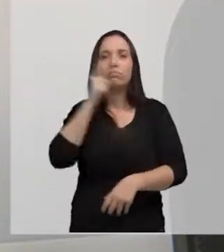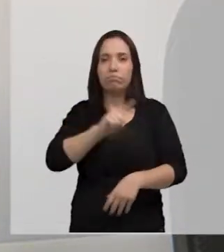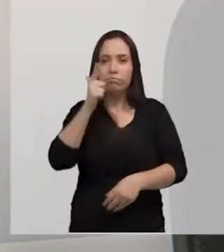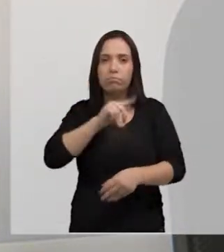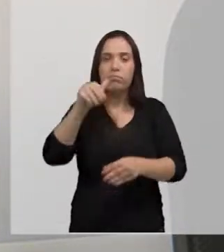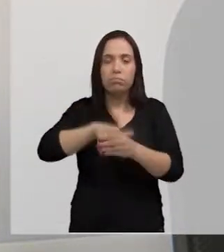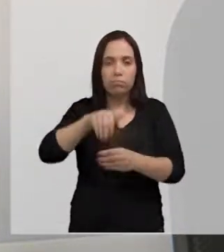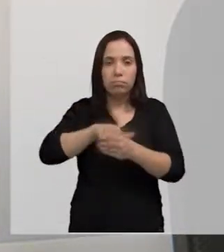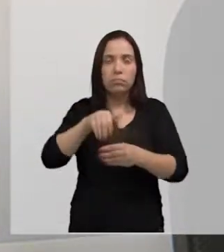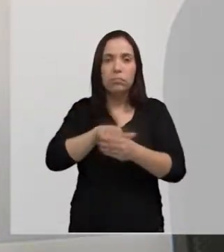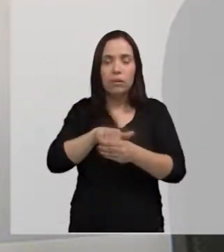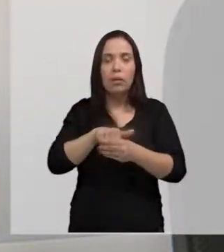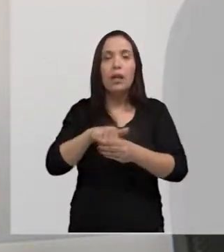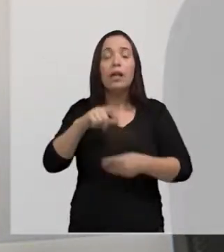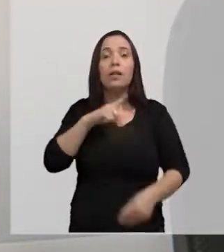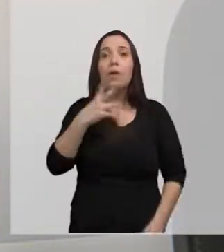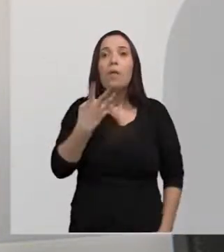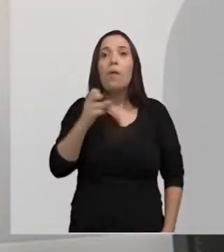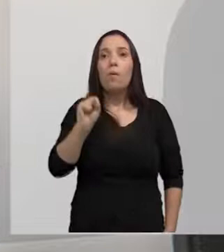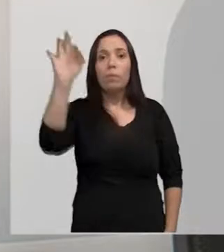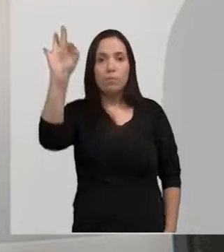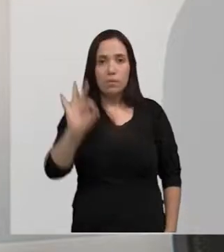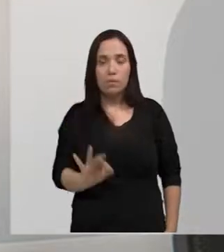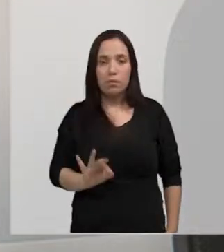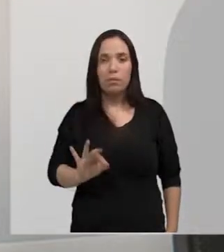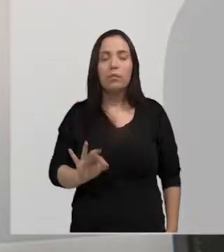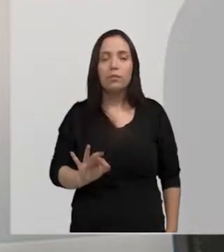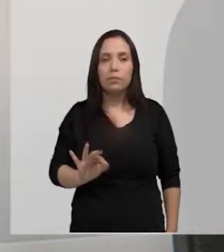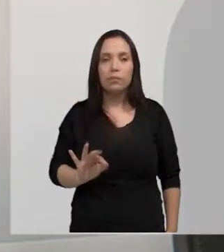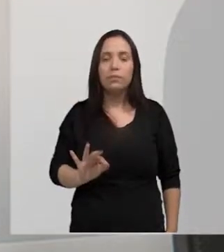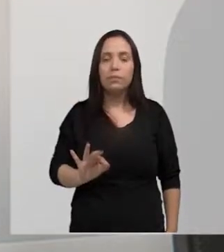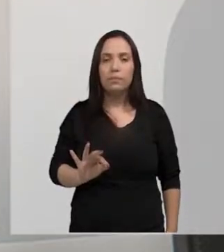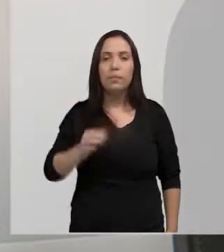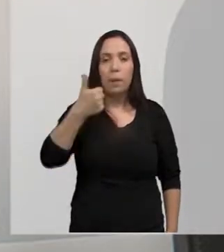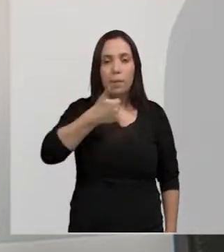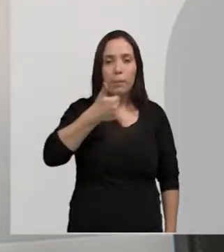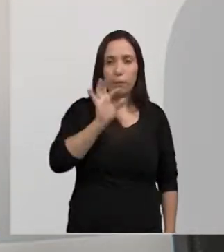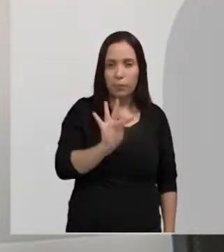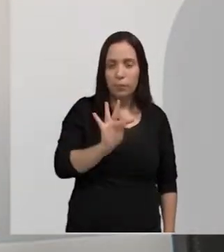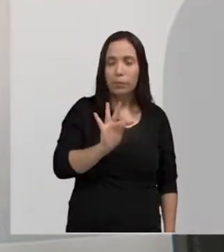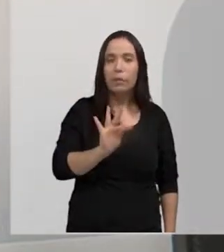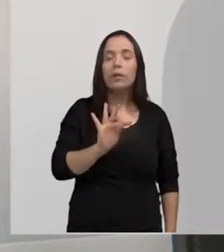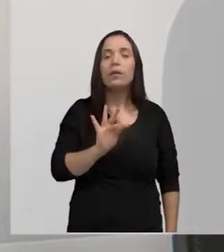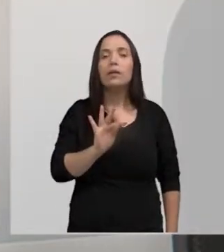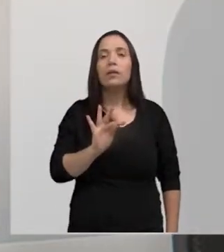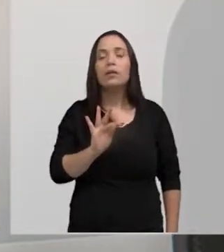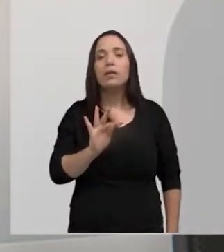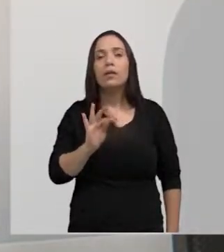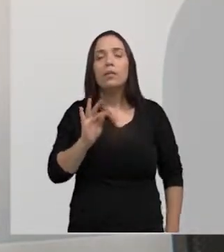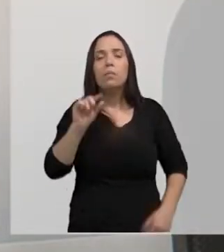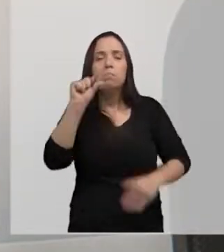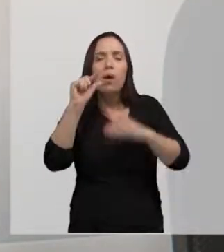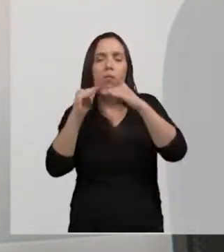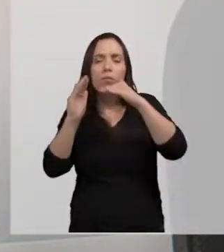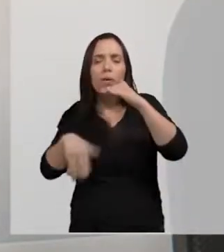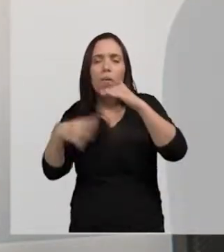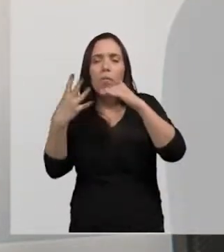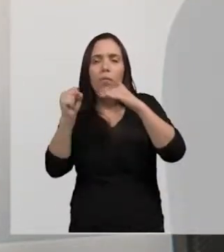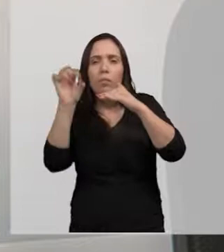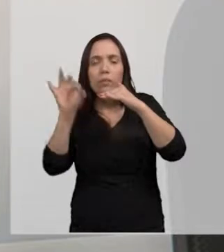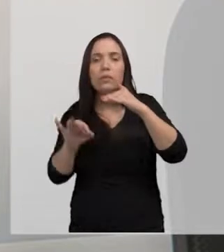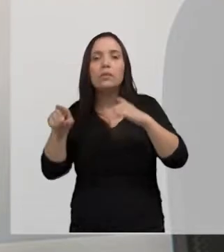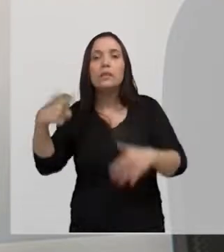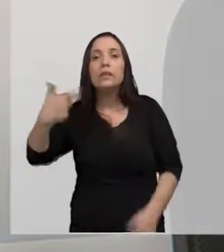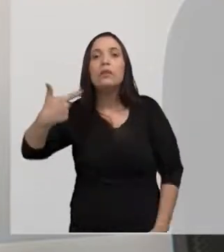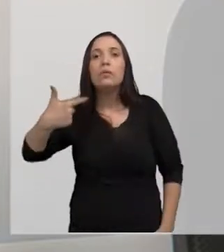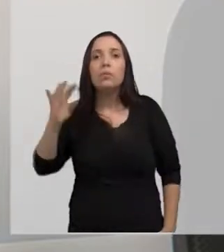segundo turno. Teve 48% no primeiro turno e um pouco abaixo de 48%